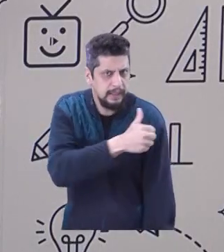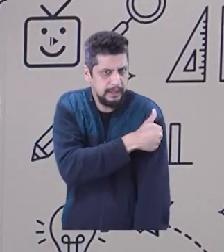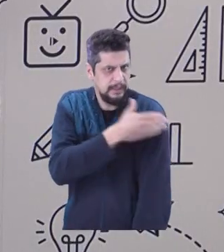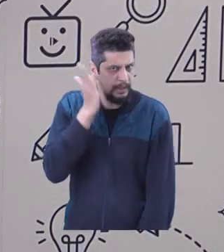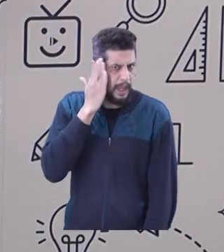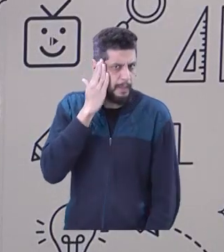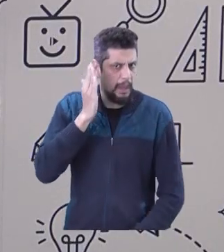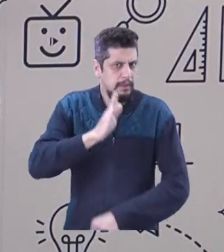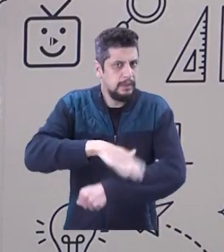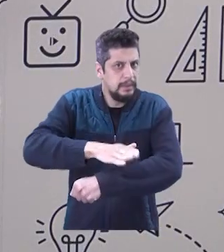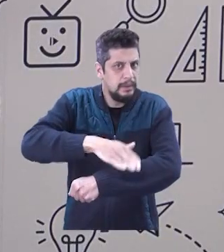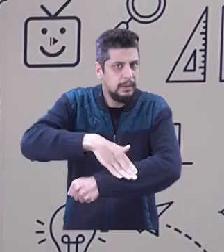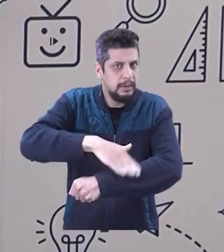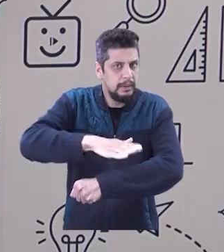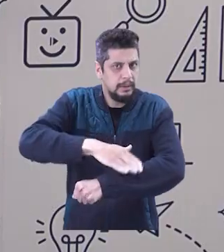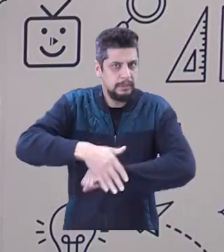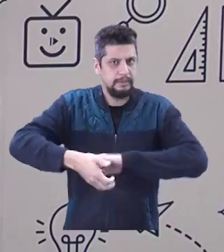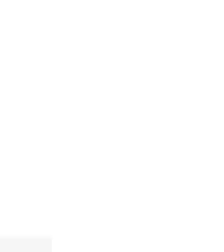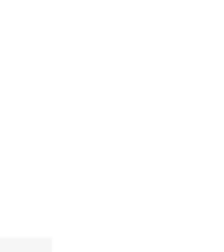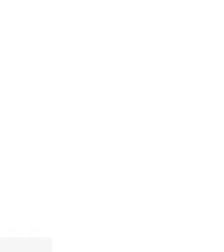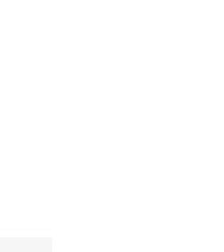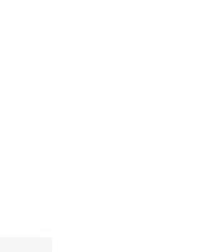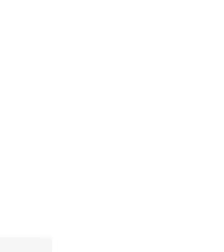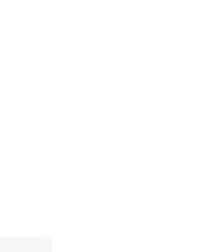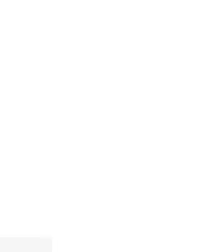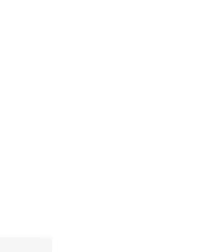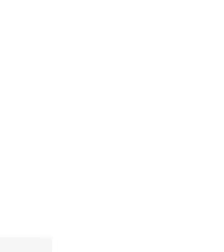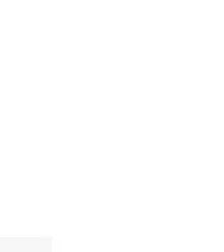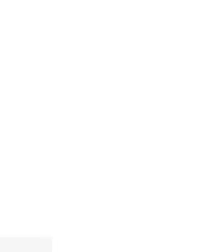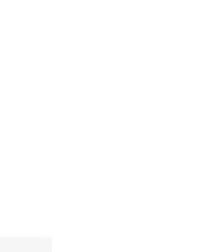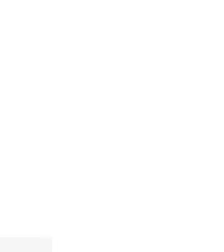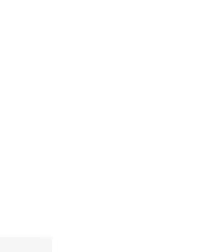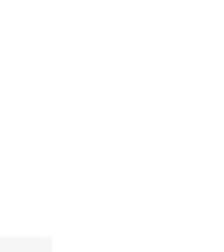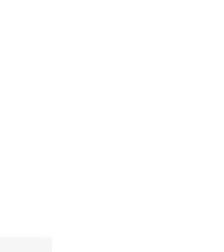casa sabem? Vamos dar um tempinho. Vamos dar um tempinho.